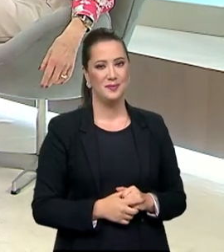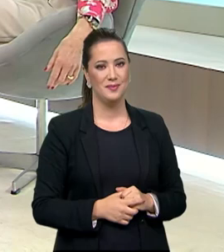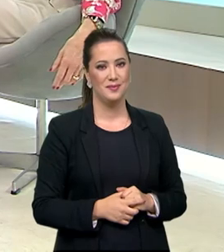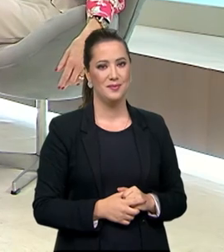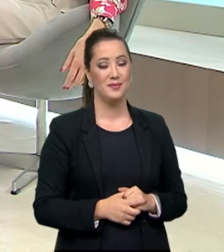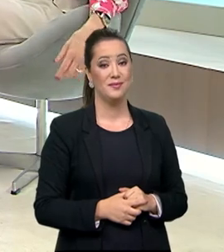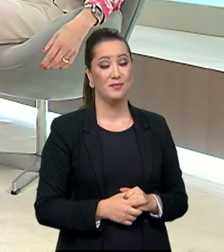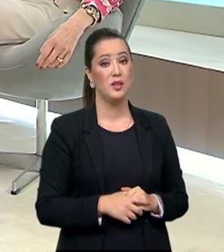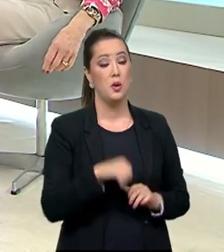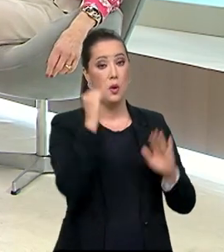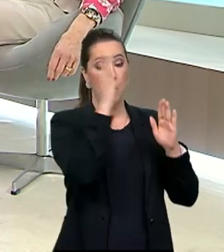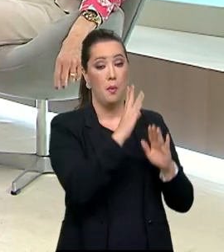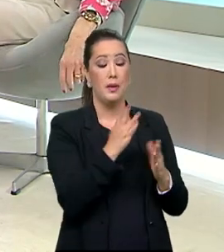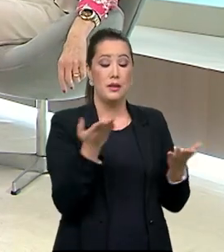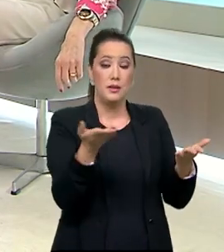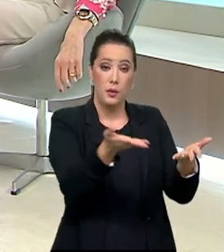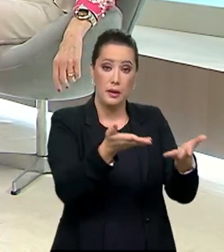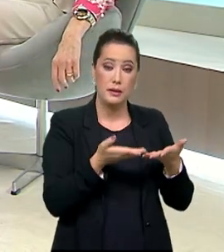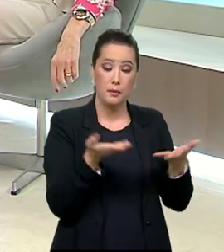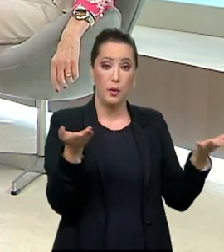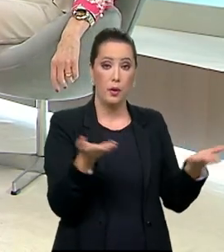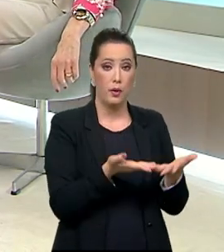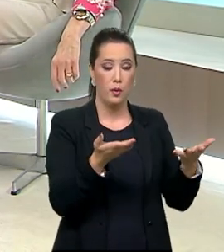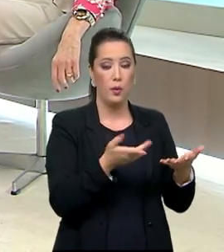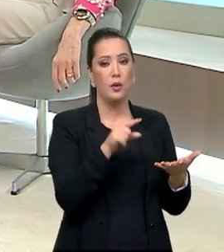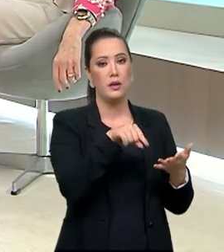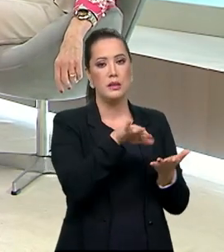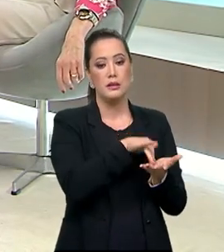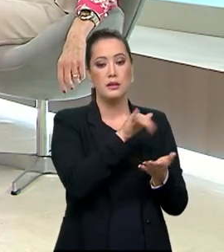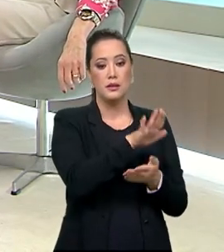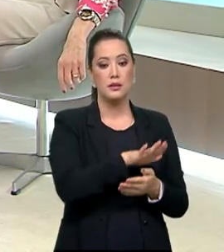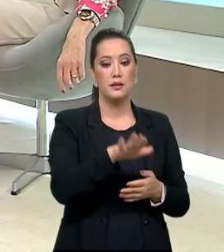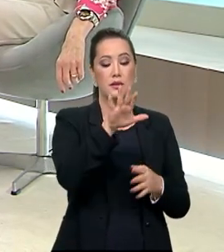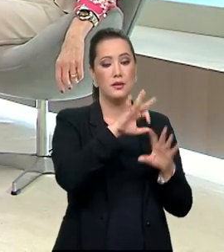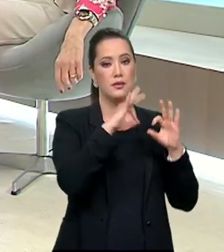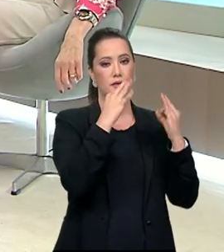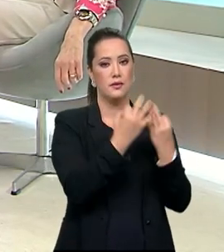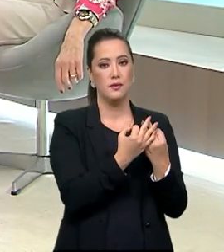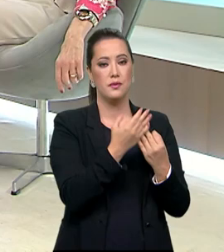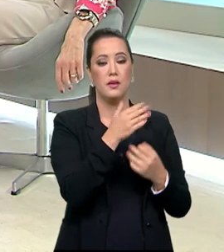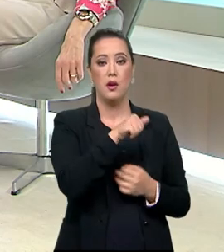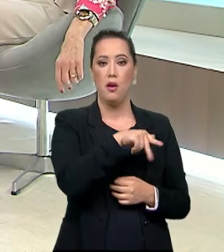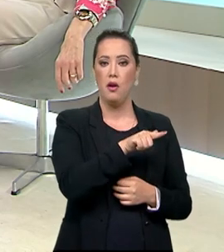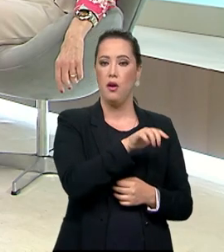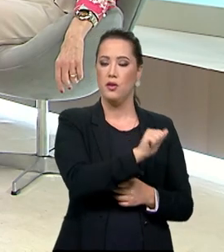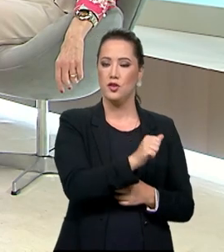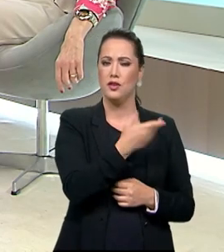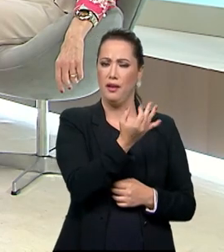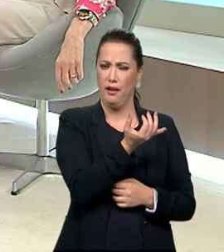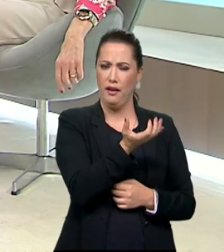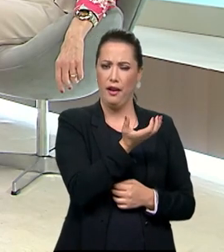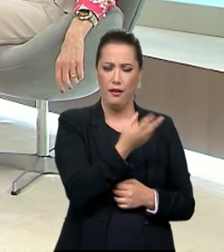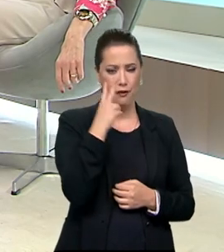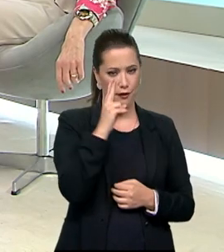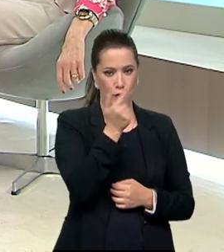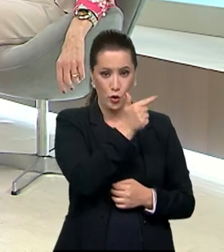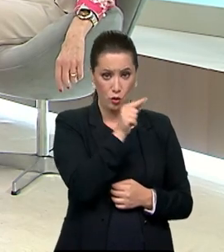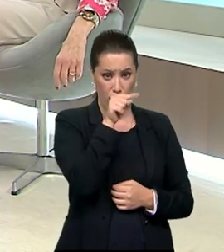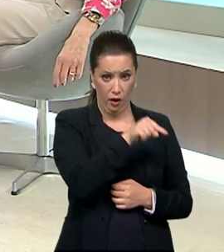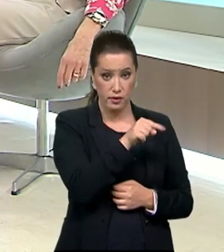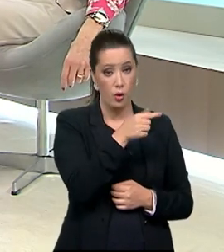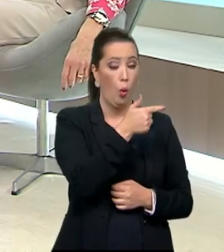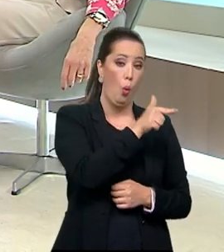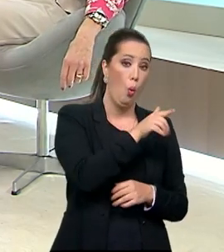O Brasil em Pauta recebeu, nesta edição, a secretária nacional da Família, Angela Gandra. Se você quiser rever esta ou